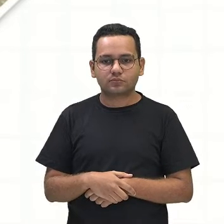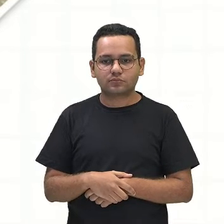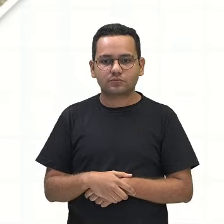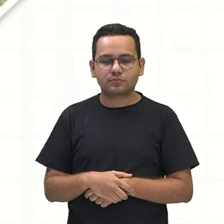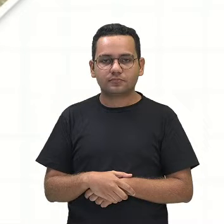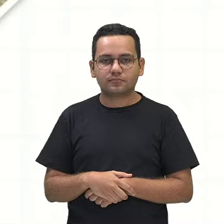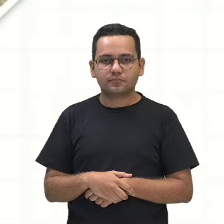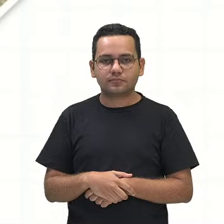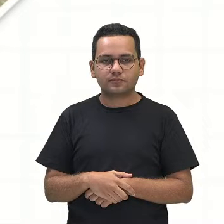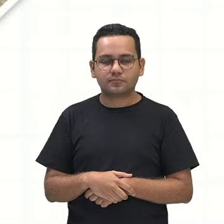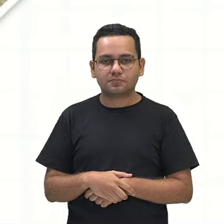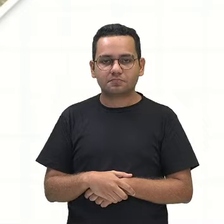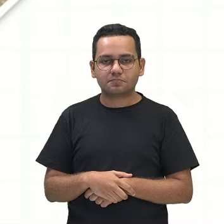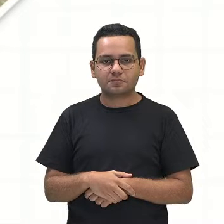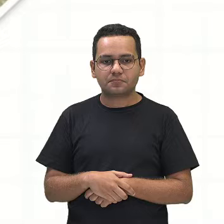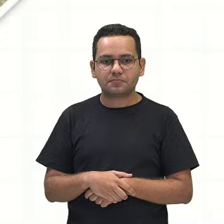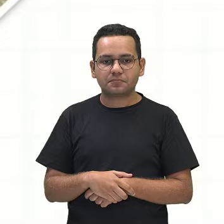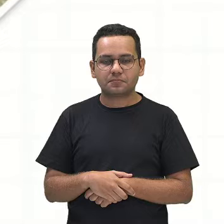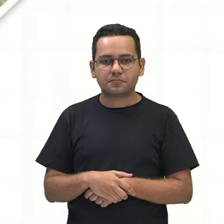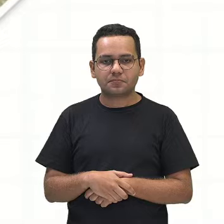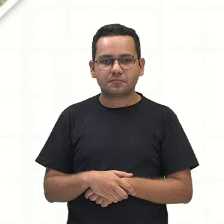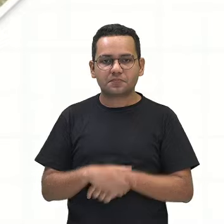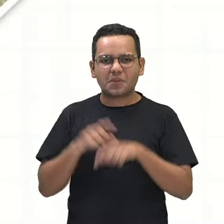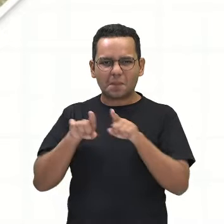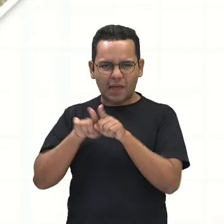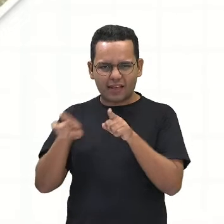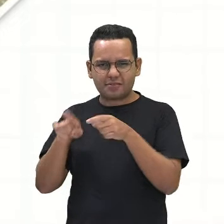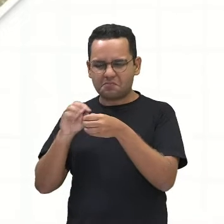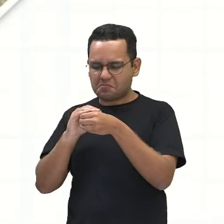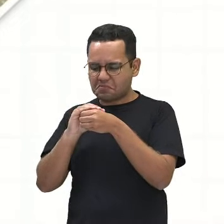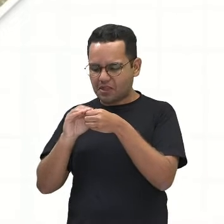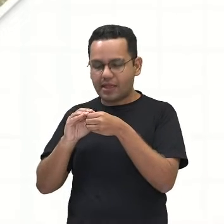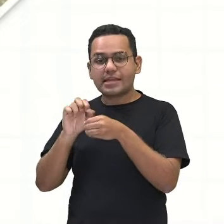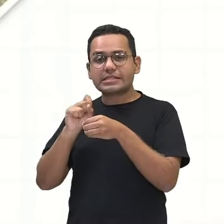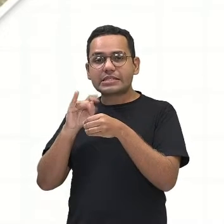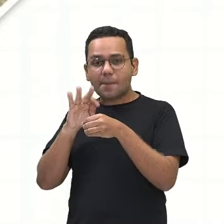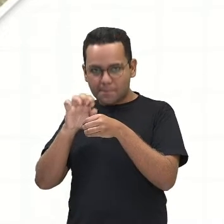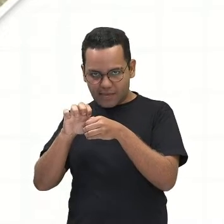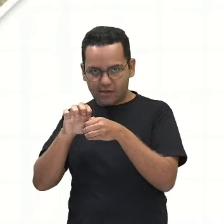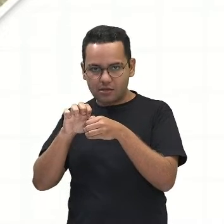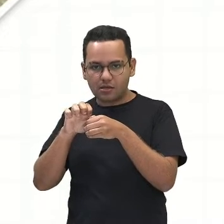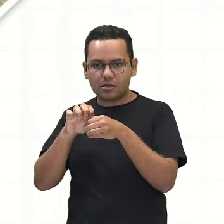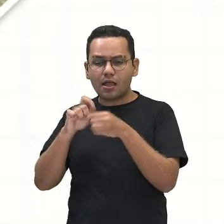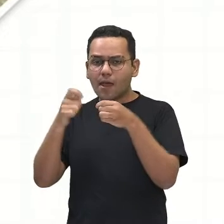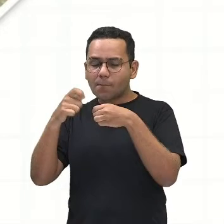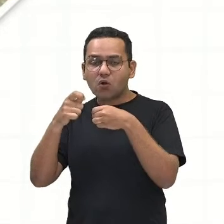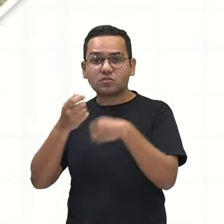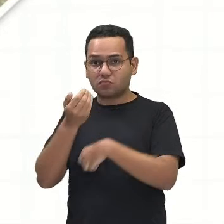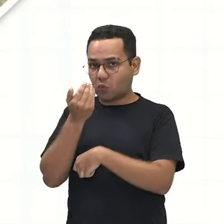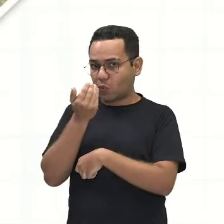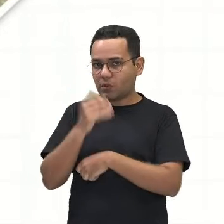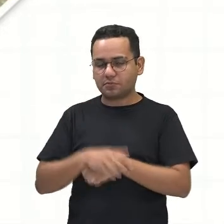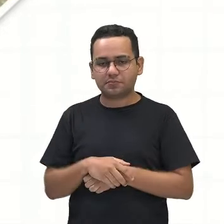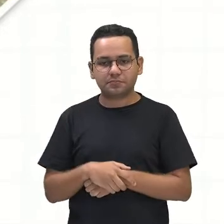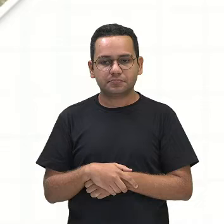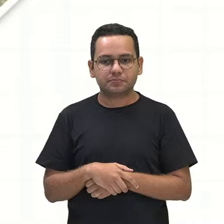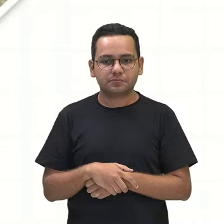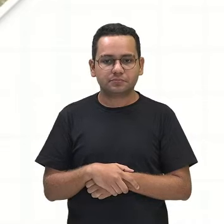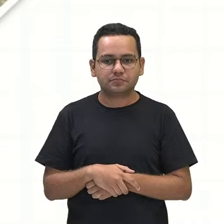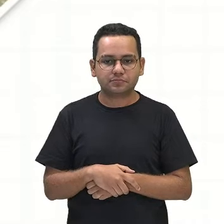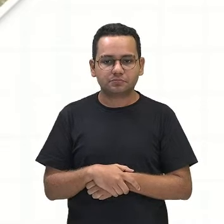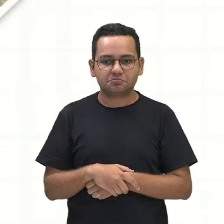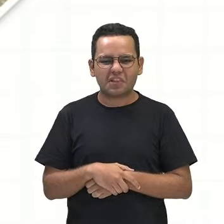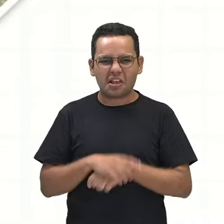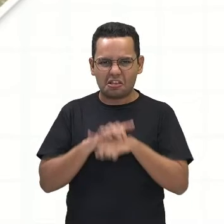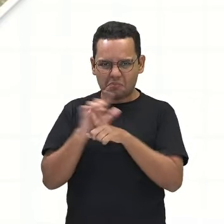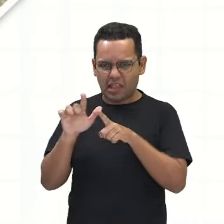né, quebra assim a casca e consome somente a semente. Geralmente não é produzido